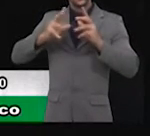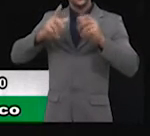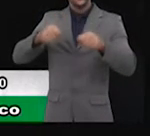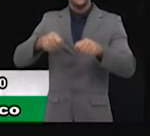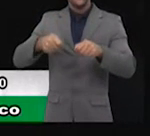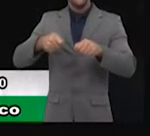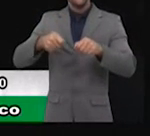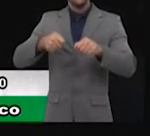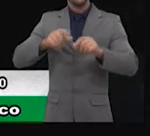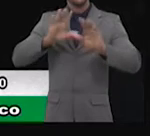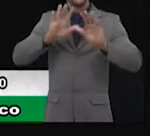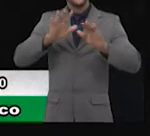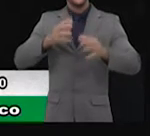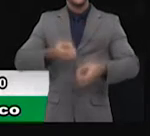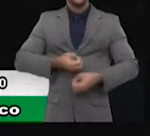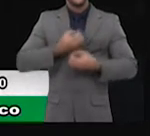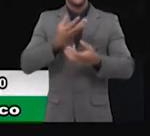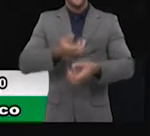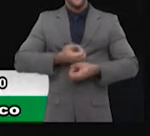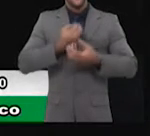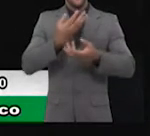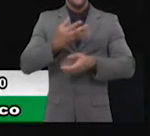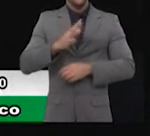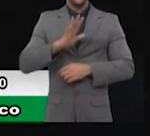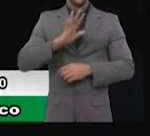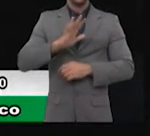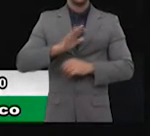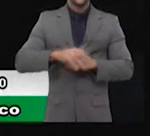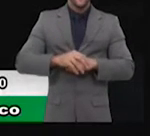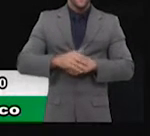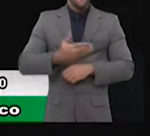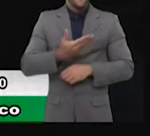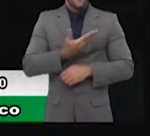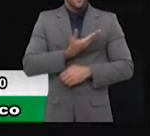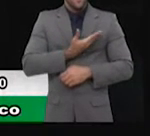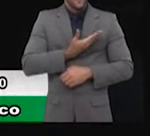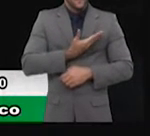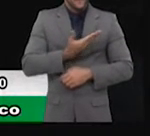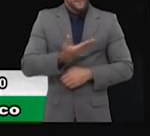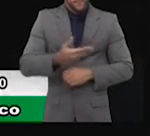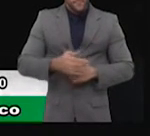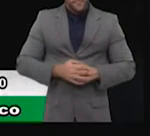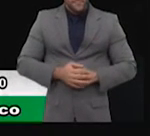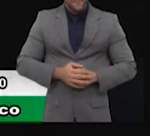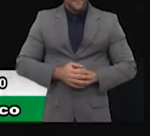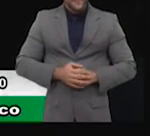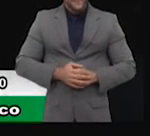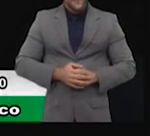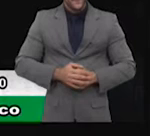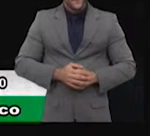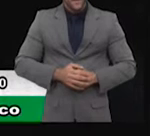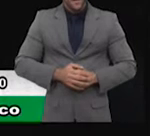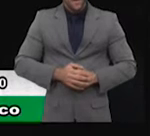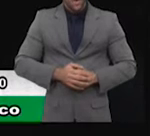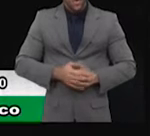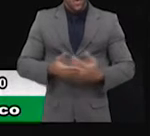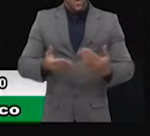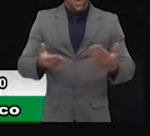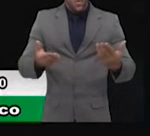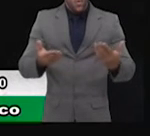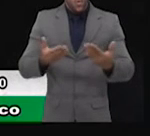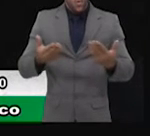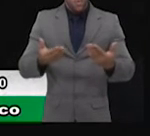aqui também, presidente, aos amigos que estão